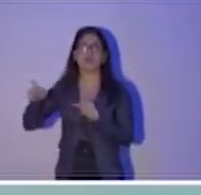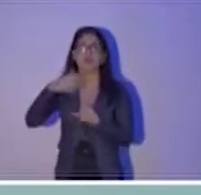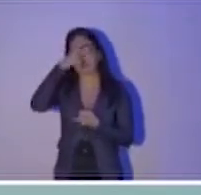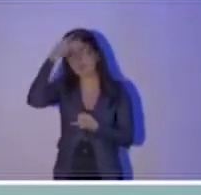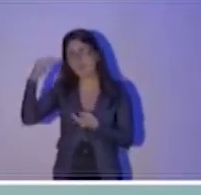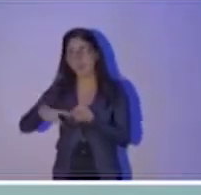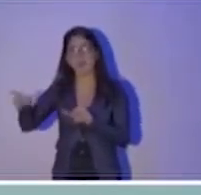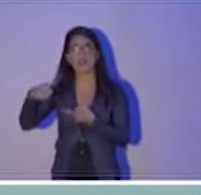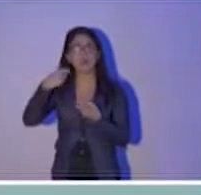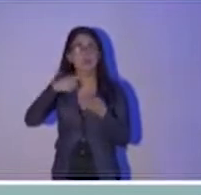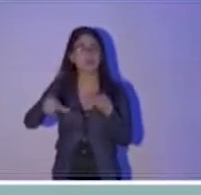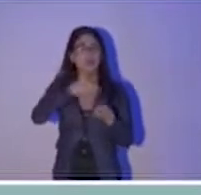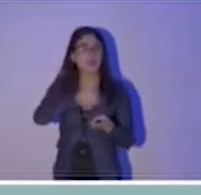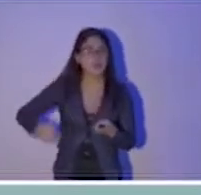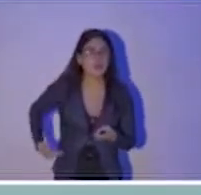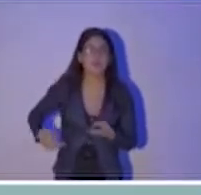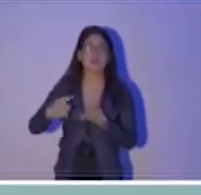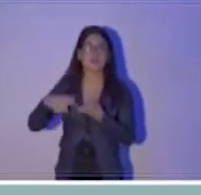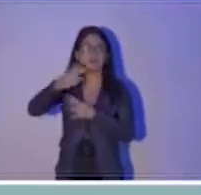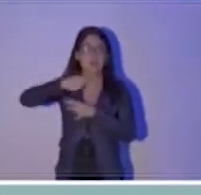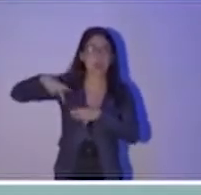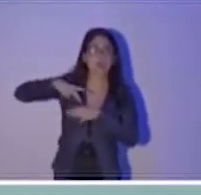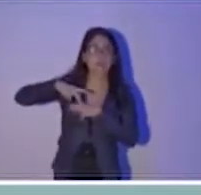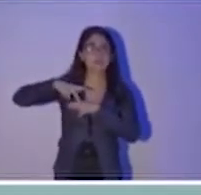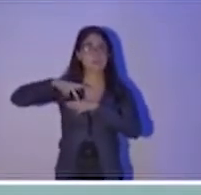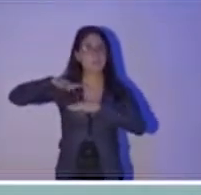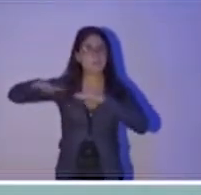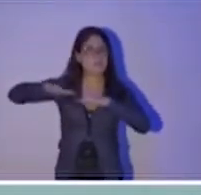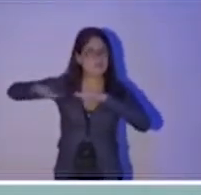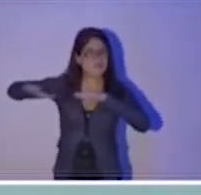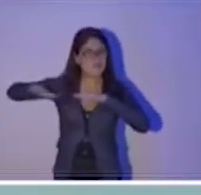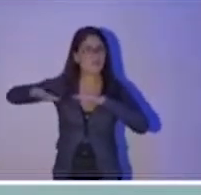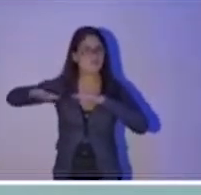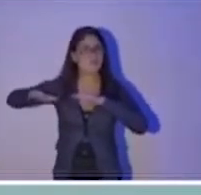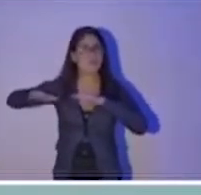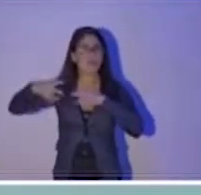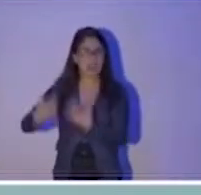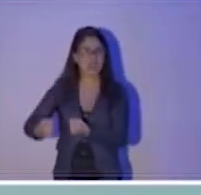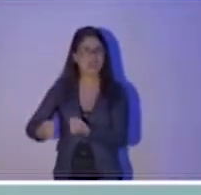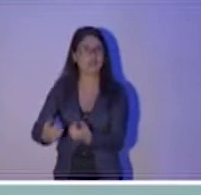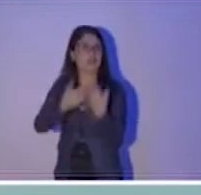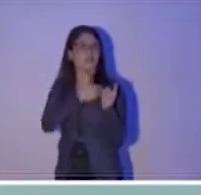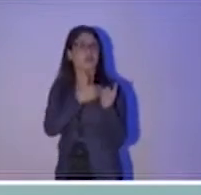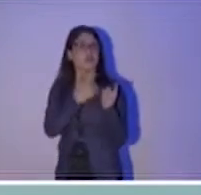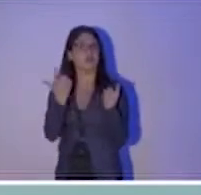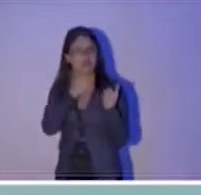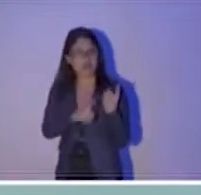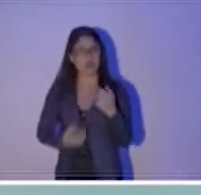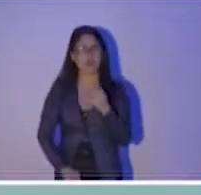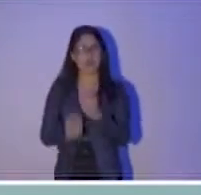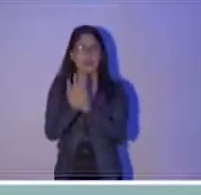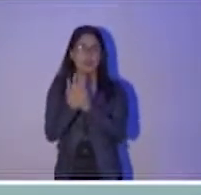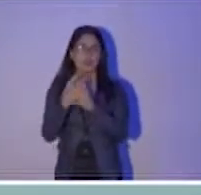República, eu preciso de um país que se mobilize em torno de um sistema coerente. E coerência para formar melhor